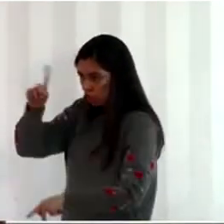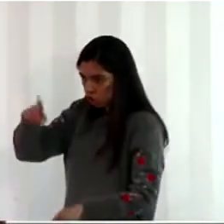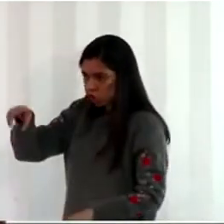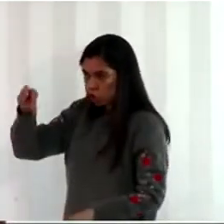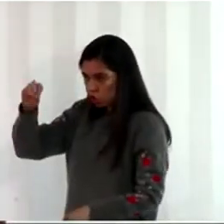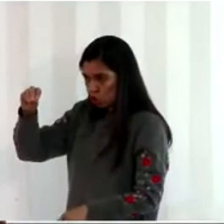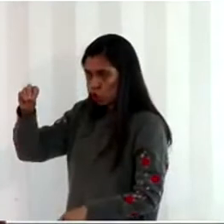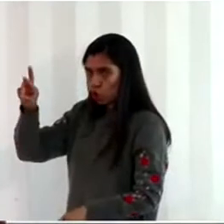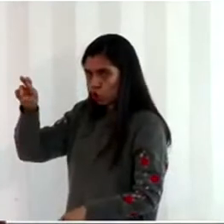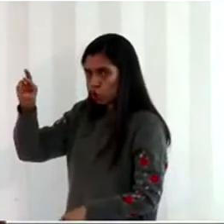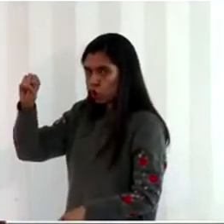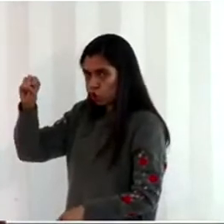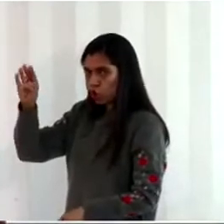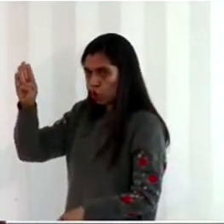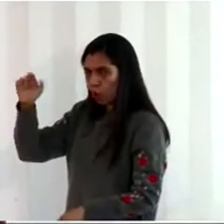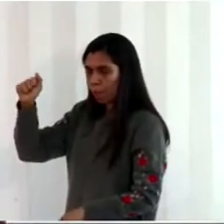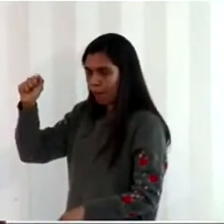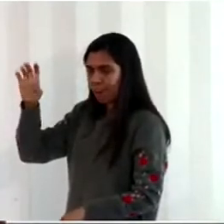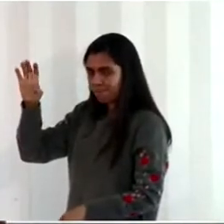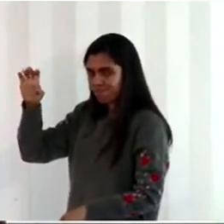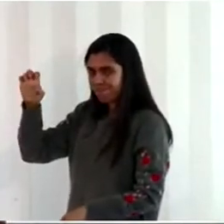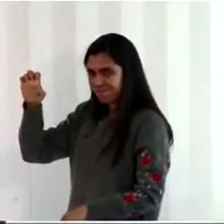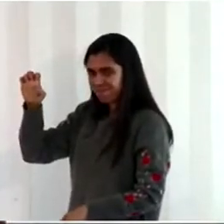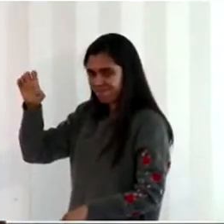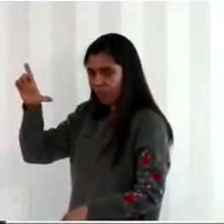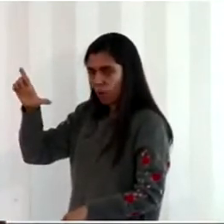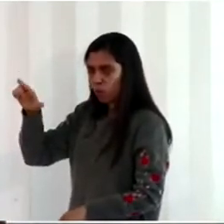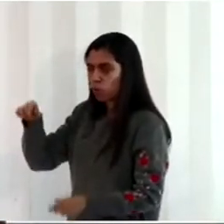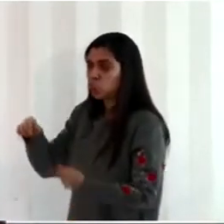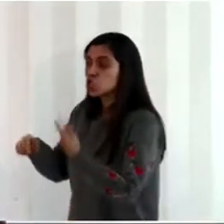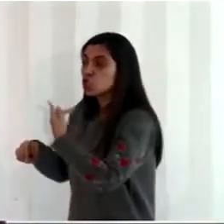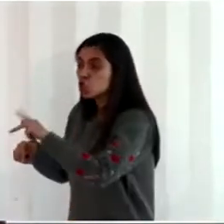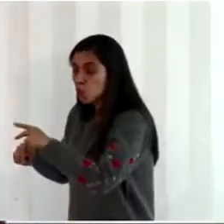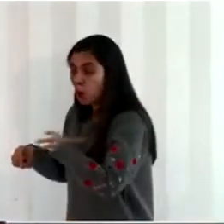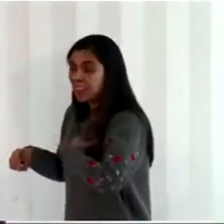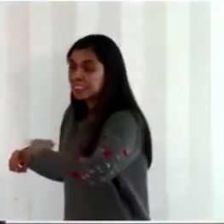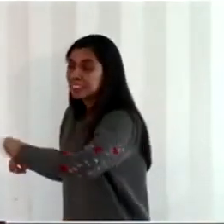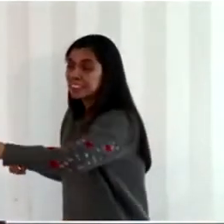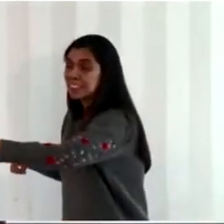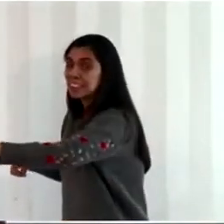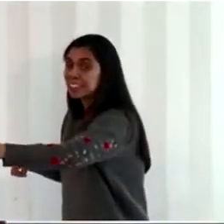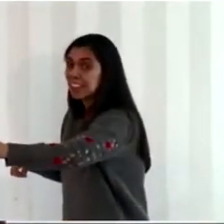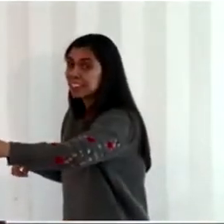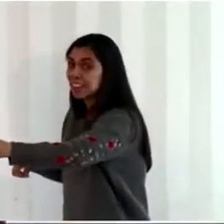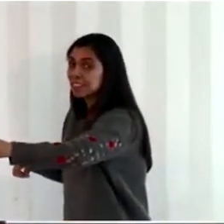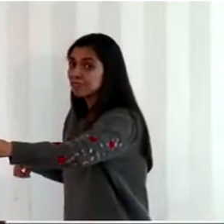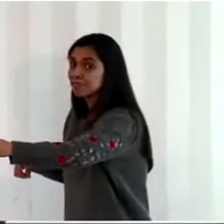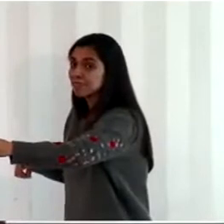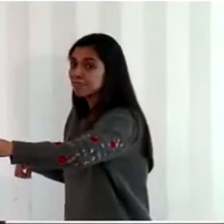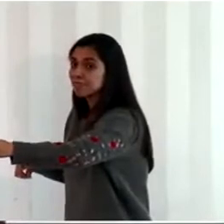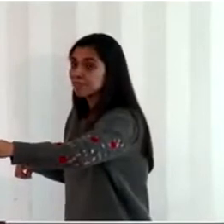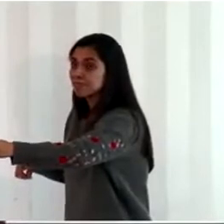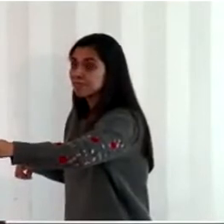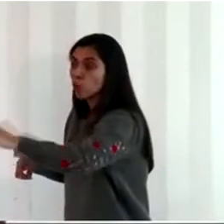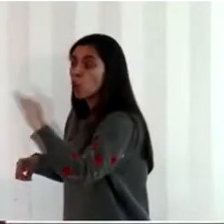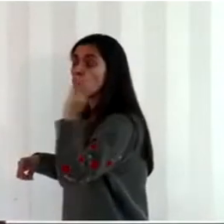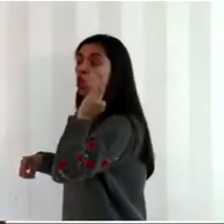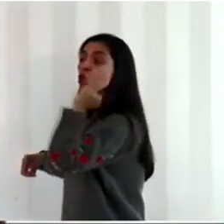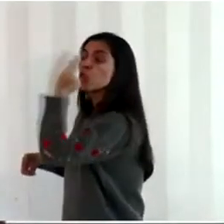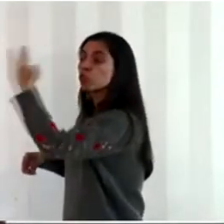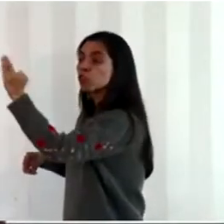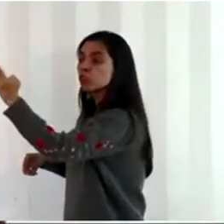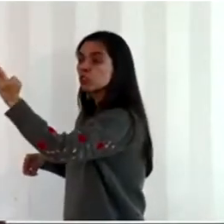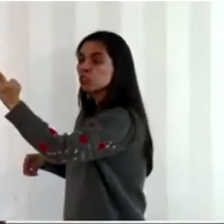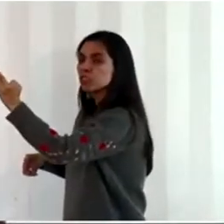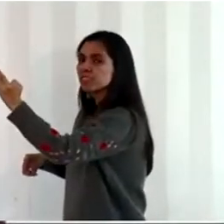morte, o leão da tribo de Judá. E aí diz assim, verso 23, naquele dia, diz o Senhor